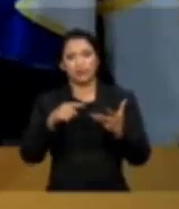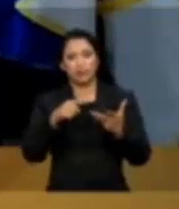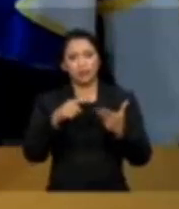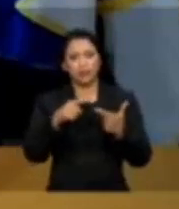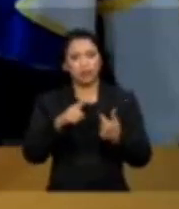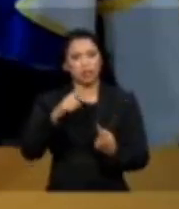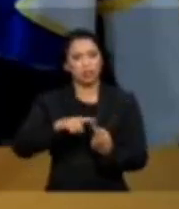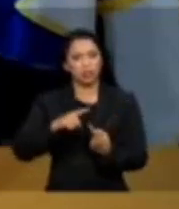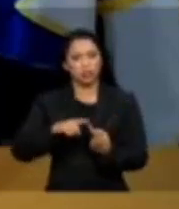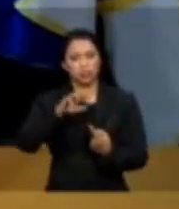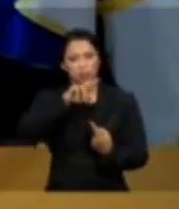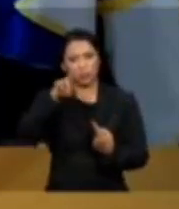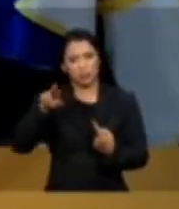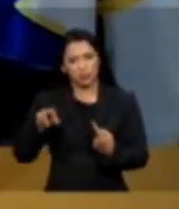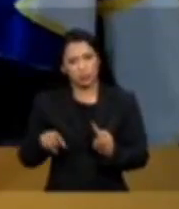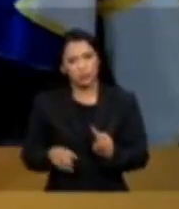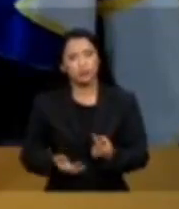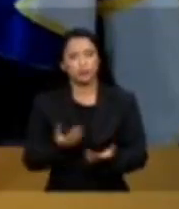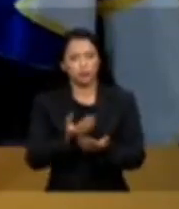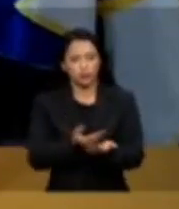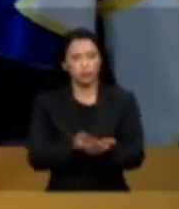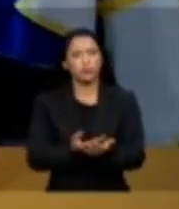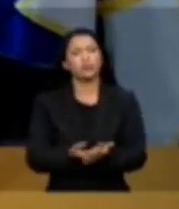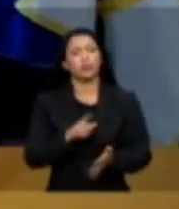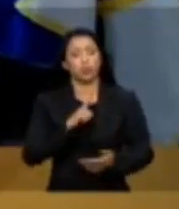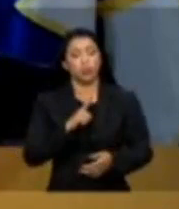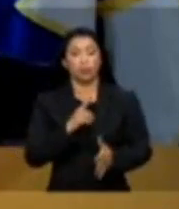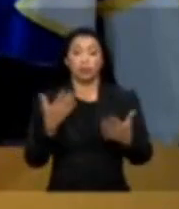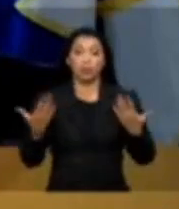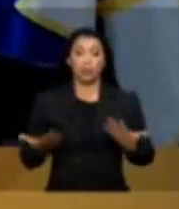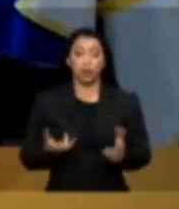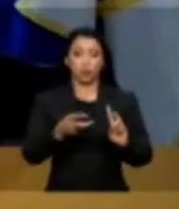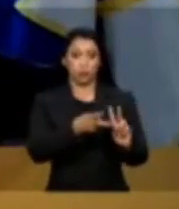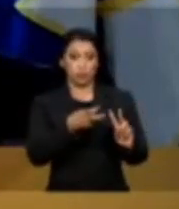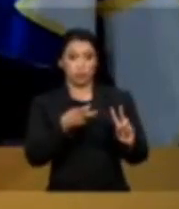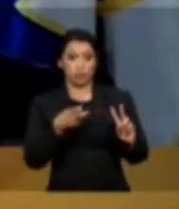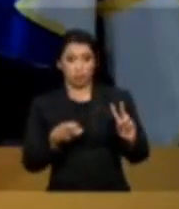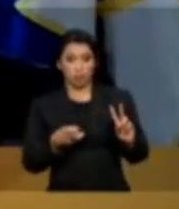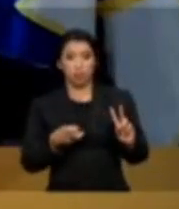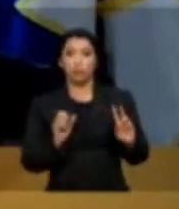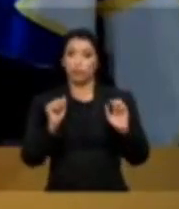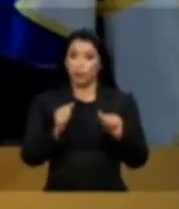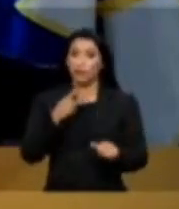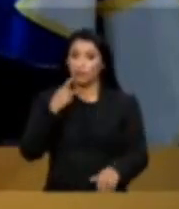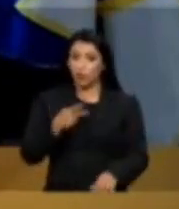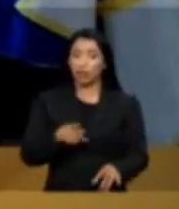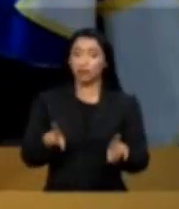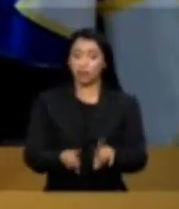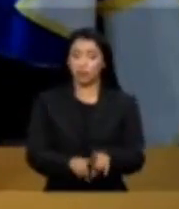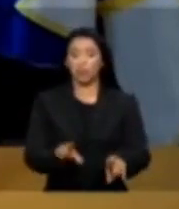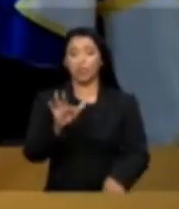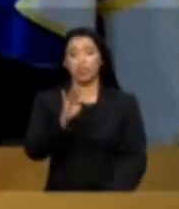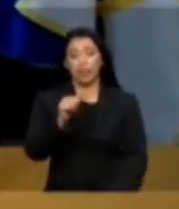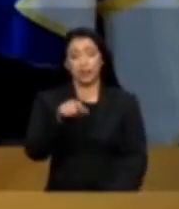cartográficos, entre outros. Naturalmente, os índios são ouvidos, assim como as fazendas públicas,